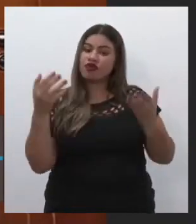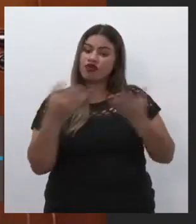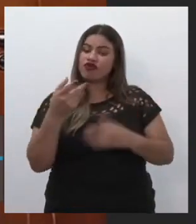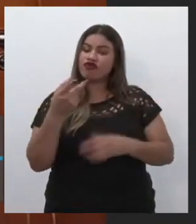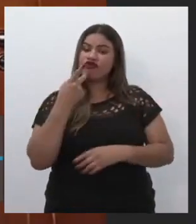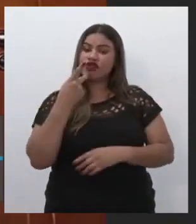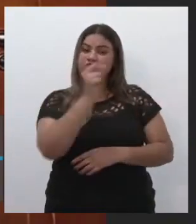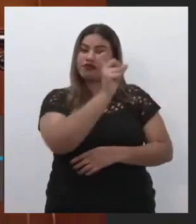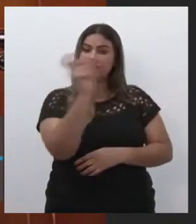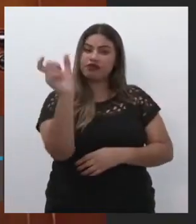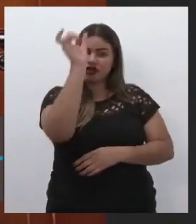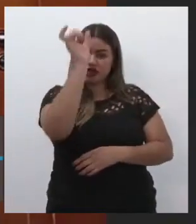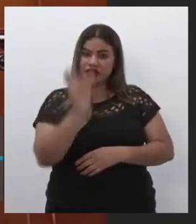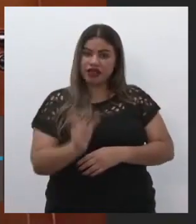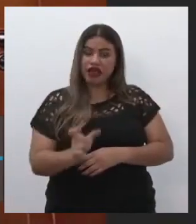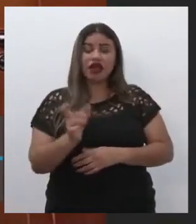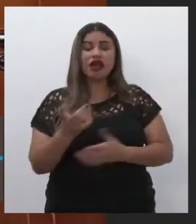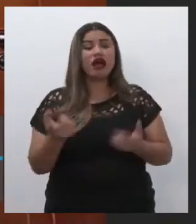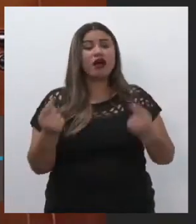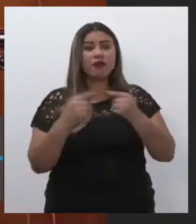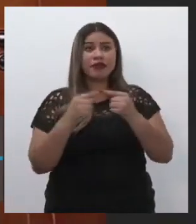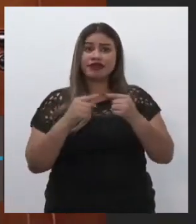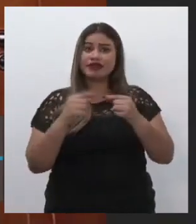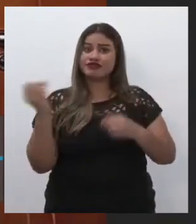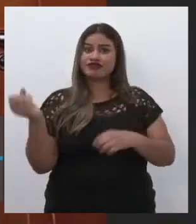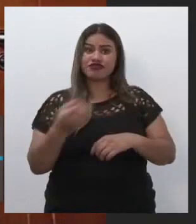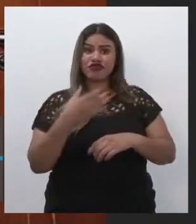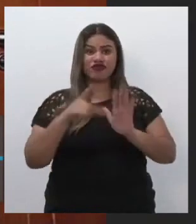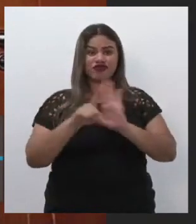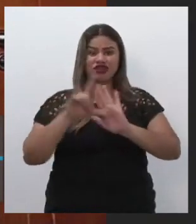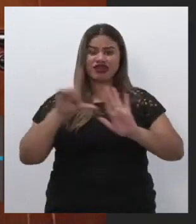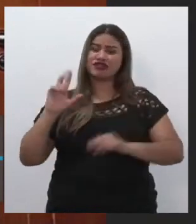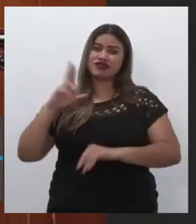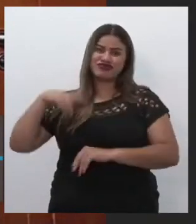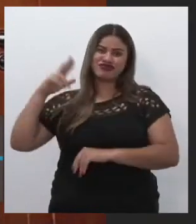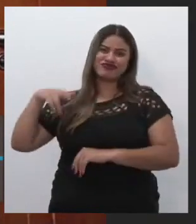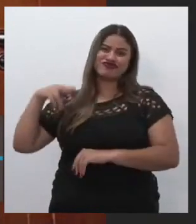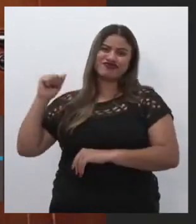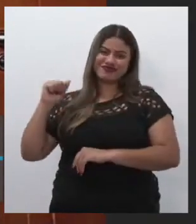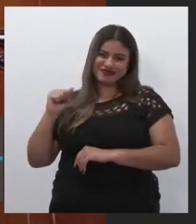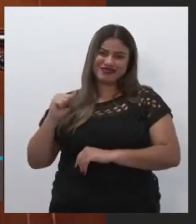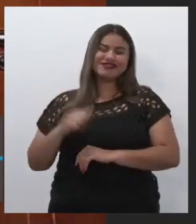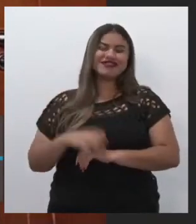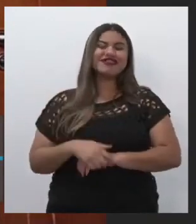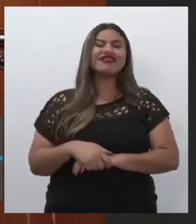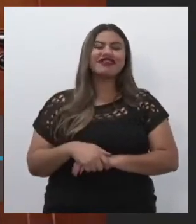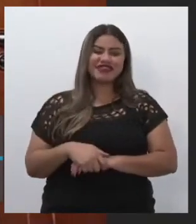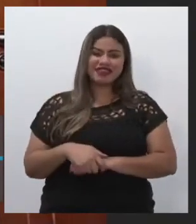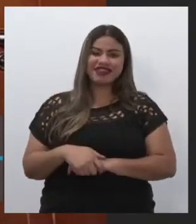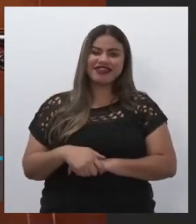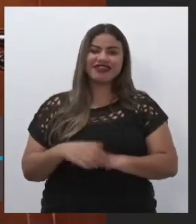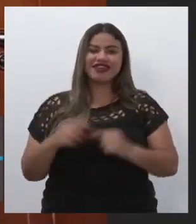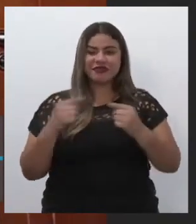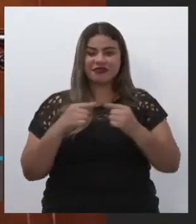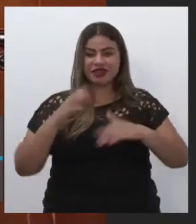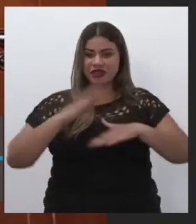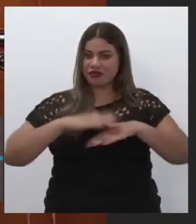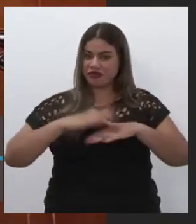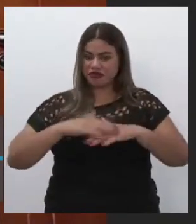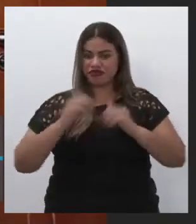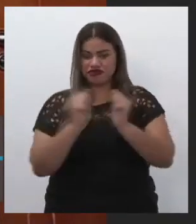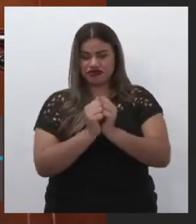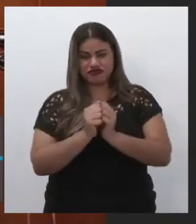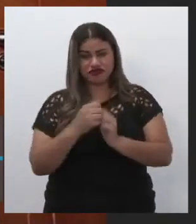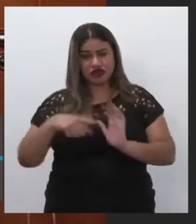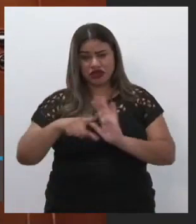cruzadinha, se vocês gostaram, realmente foi uma experiência nova, a gente nunca tinha trazido isso nessas formações, pelo menos nas que eu apresentei, nós